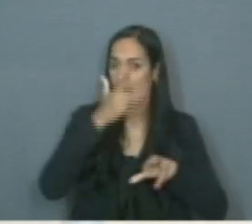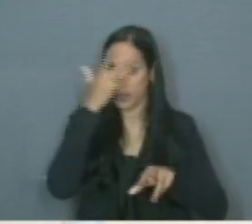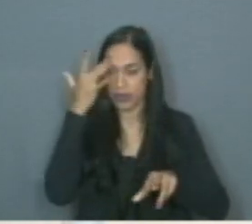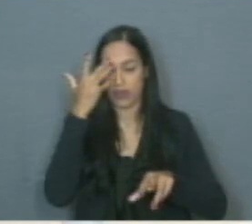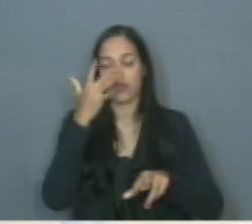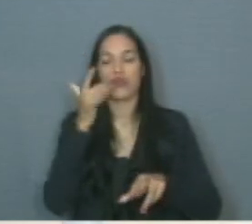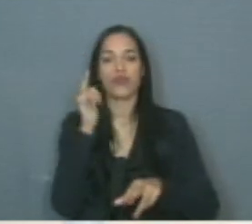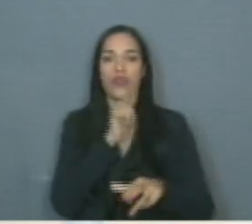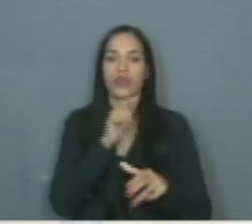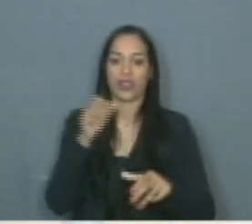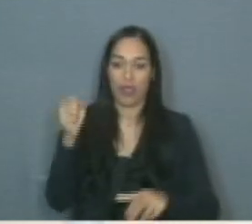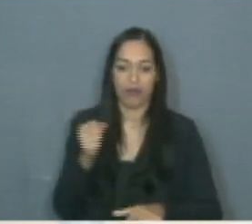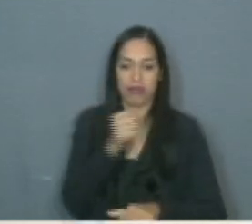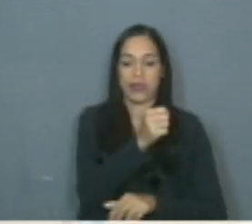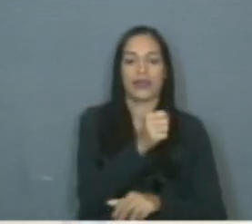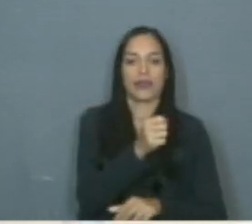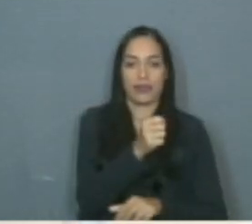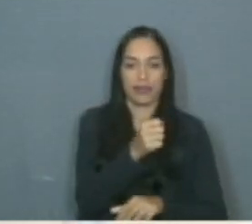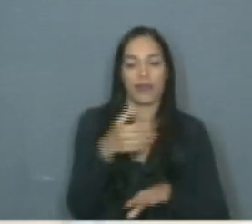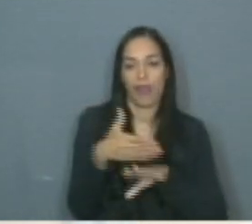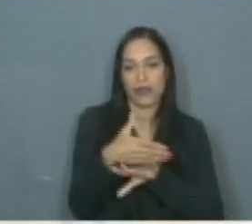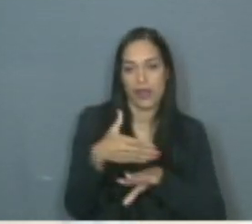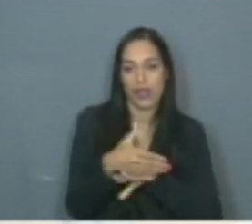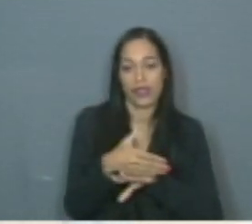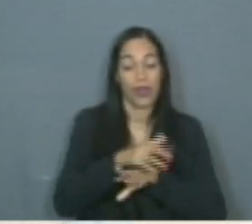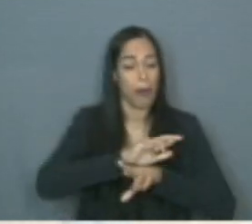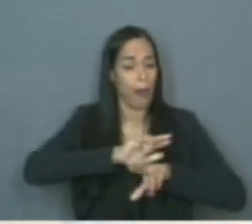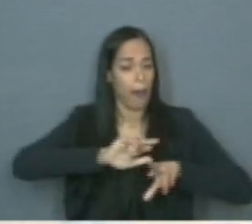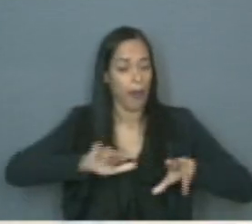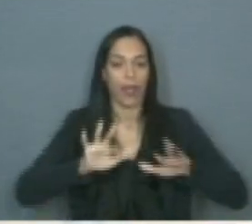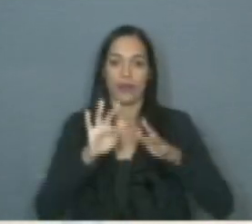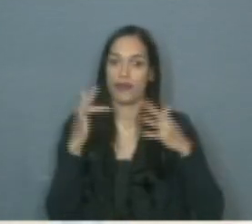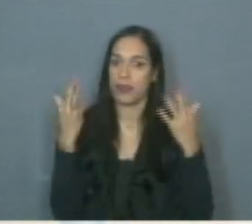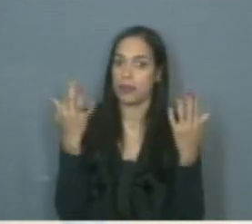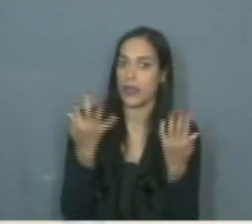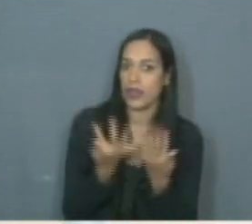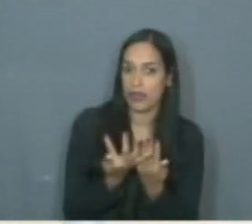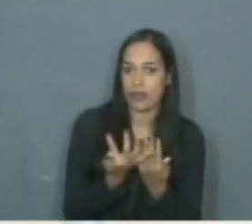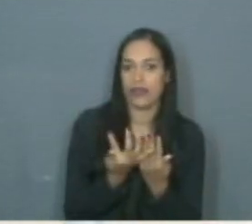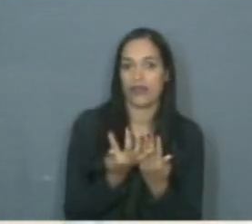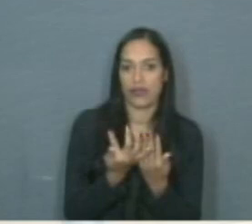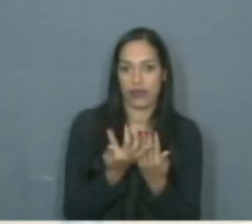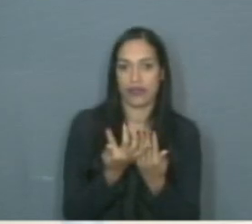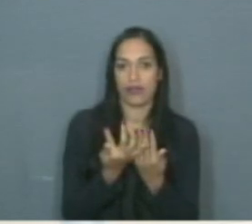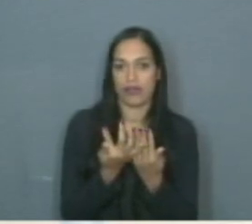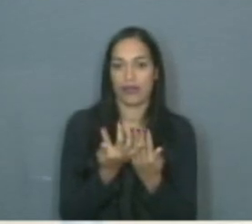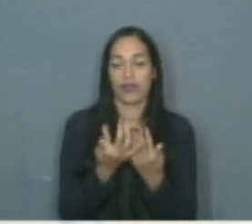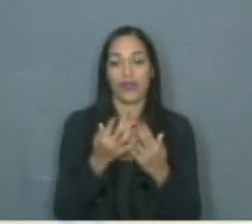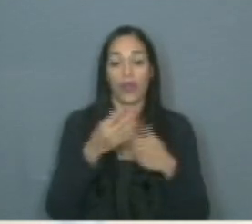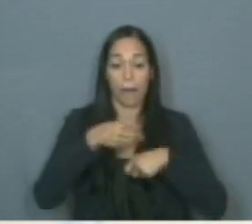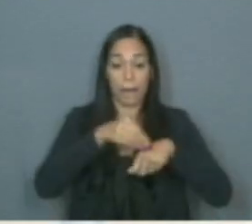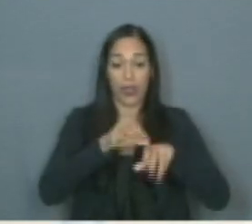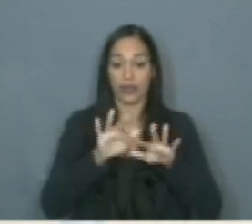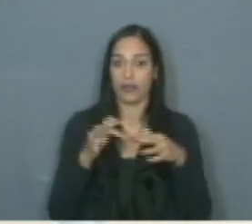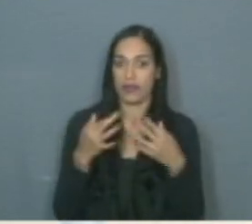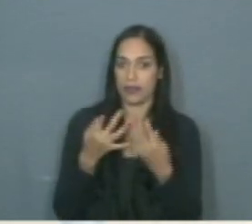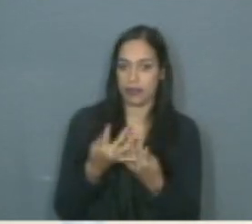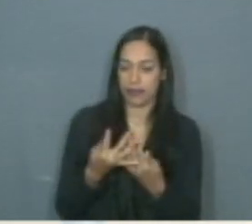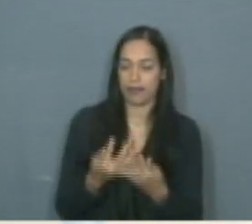beneficiadas pelo ProUni. Milhões de famílias beneficiadas pelo Bolsa Família.